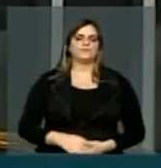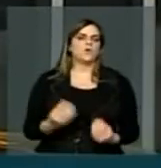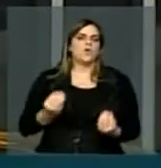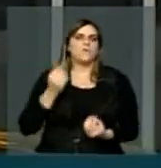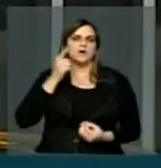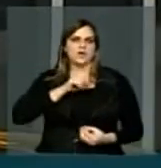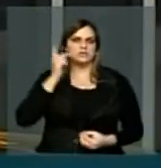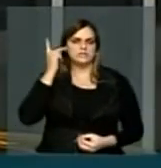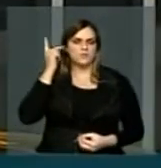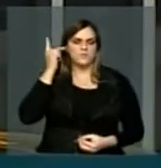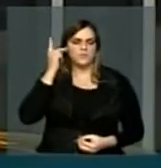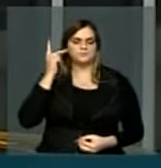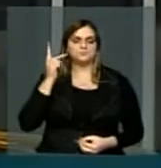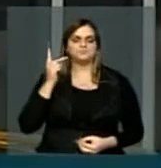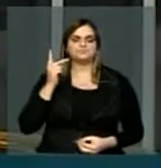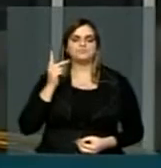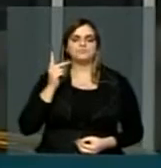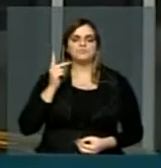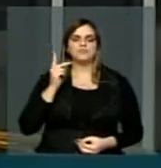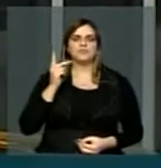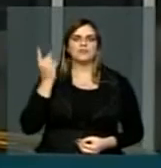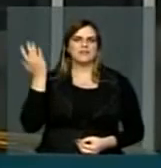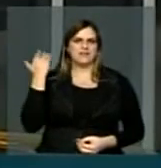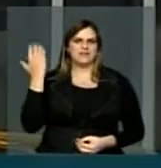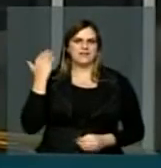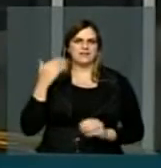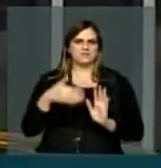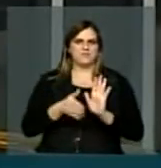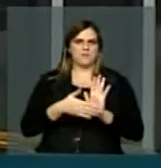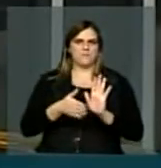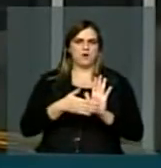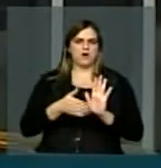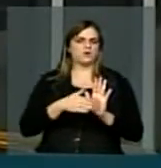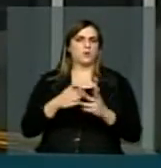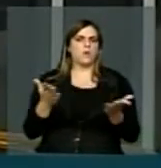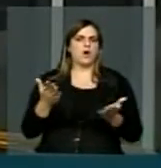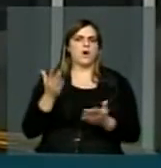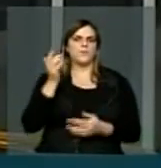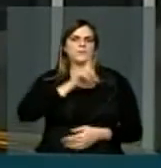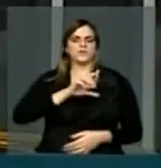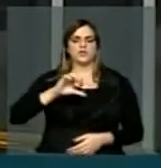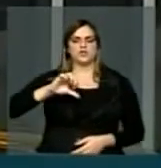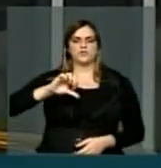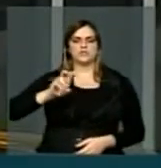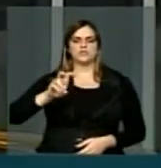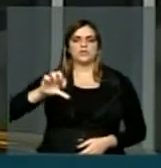O Estado de São Paulo receberia, pela proposta Zaratini, R$